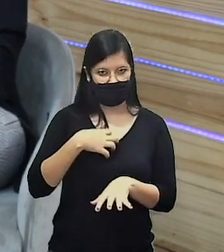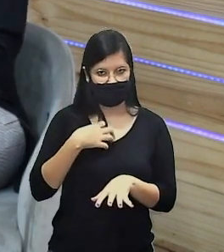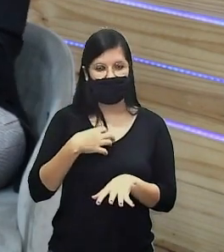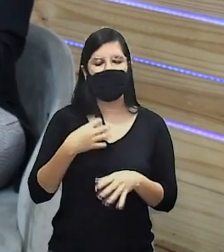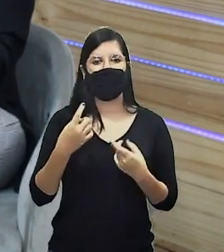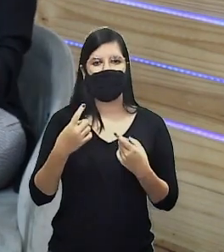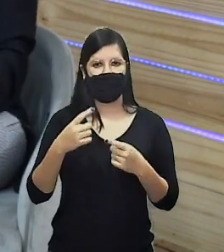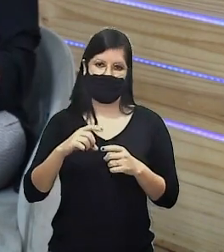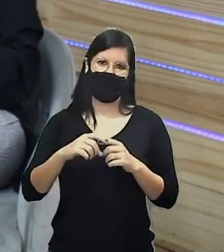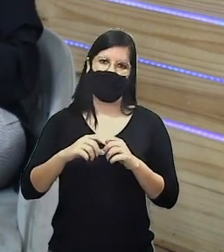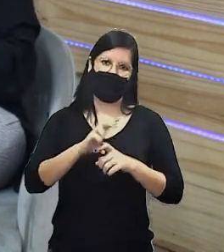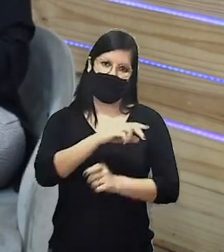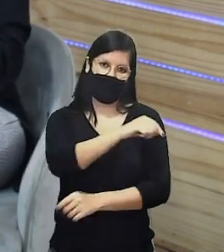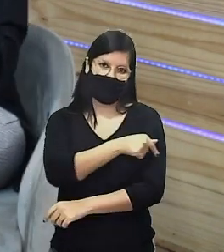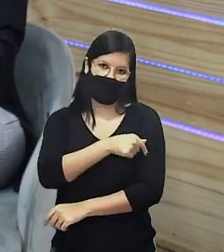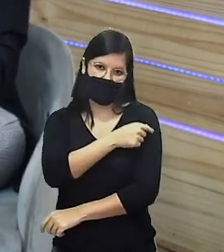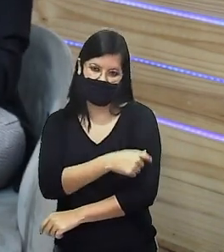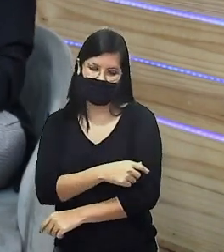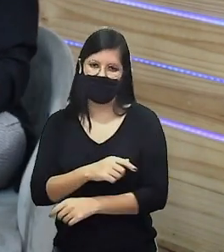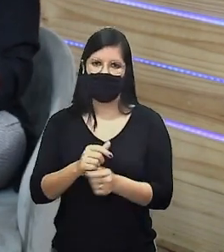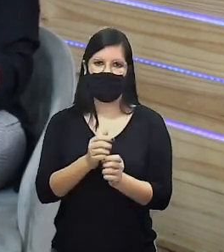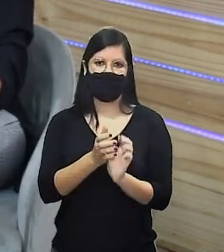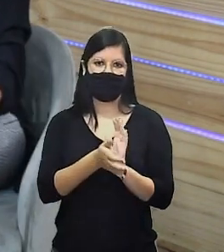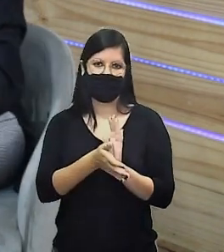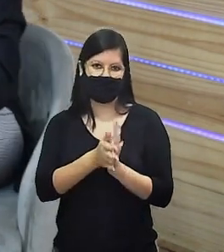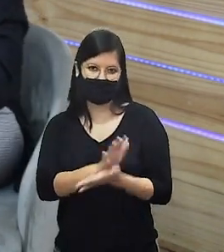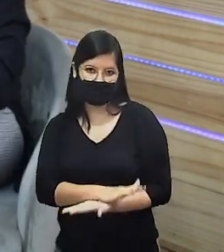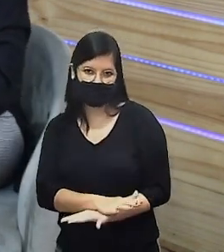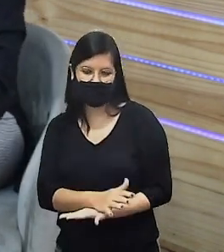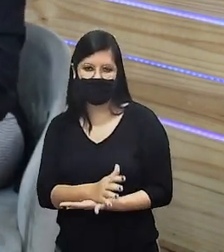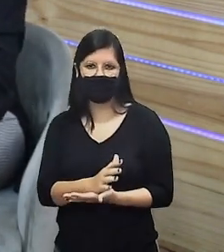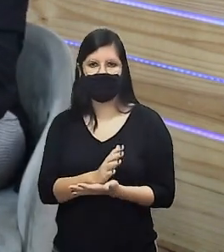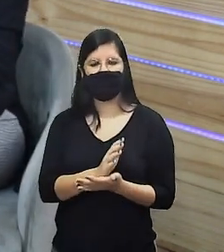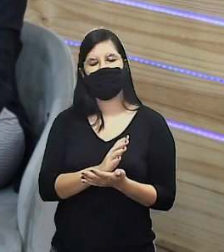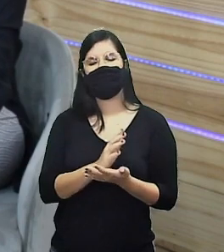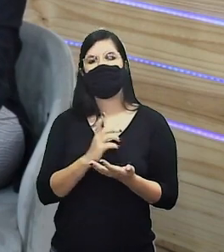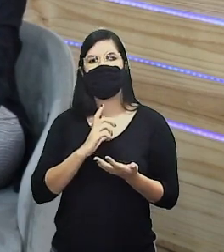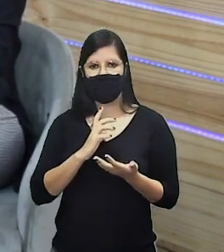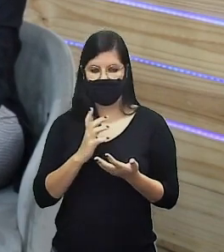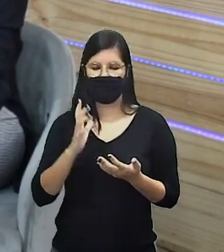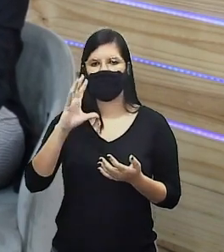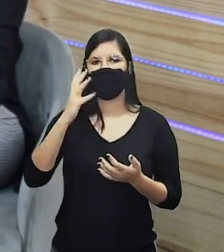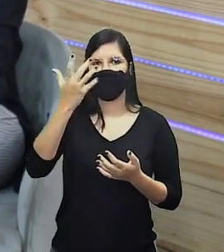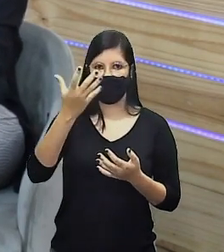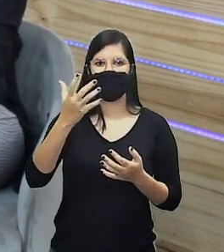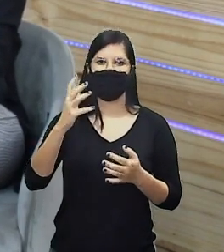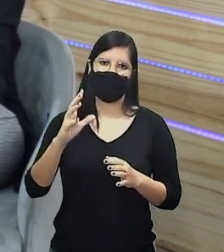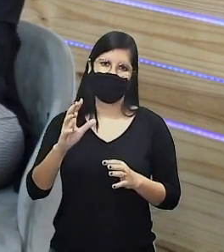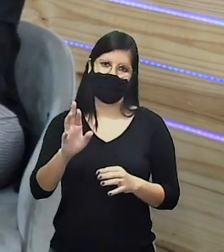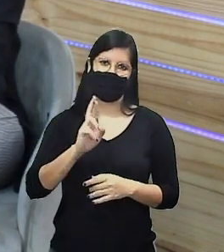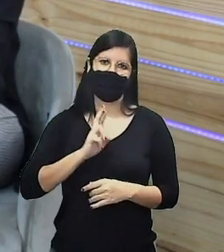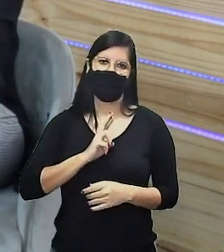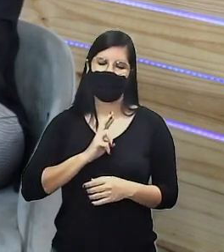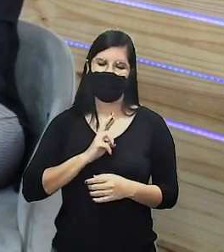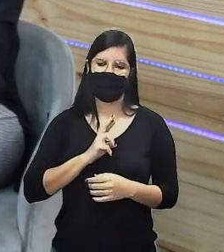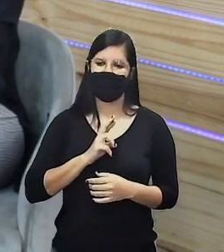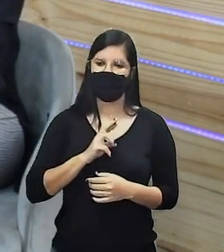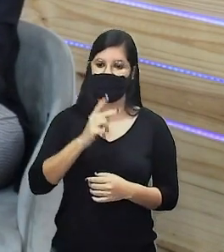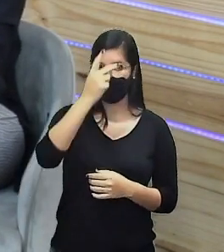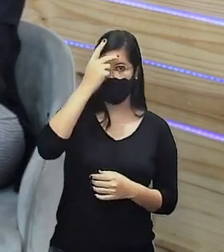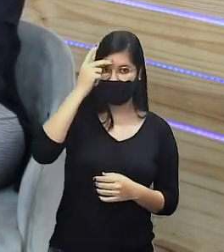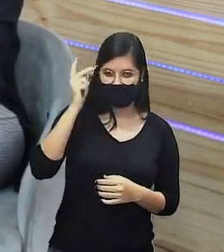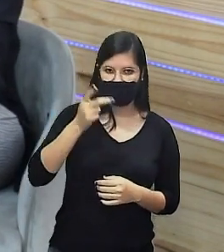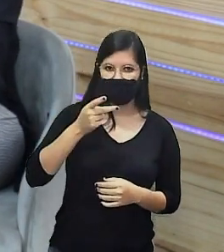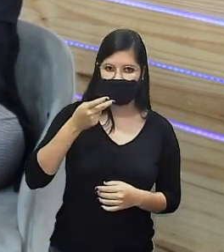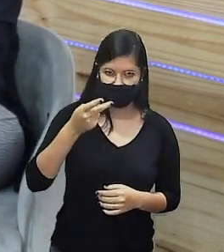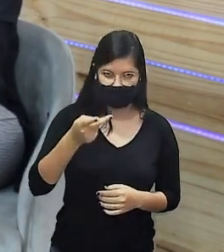do nazismo, do racismo, né, do homofobismo, essas coisas geralmente vai ter resposta. Eu acho que a pessoa que faz isso, ela